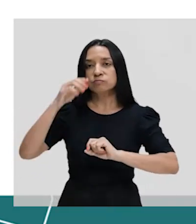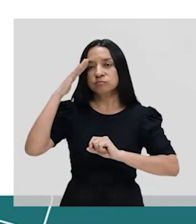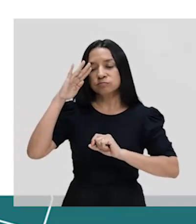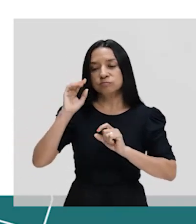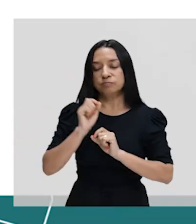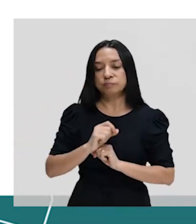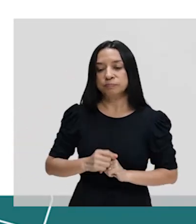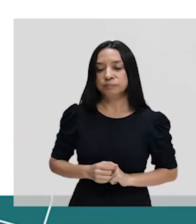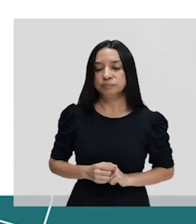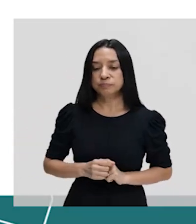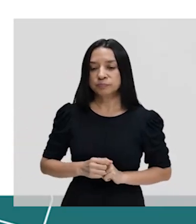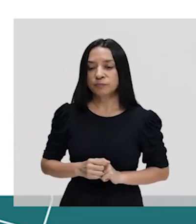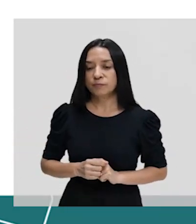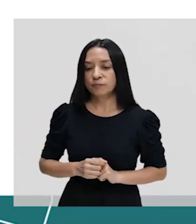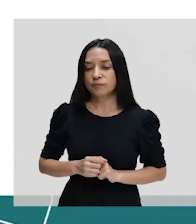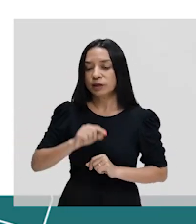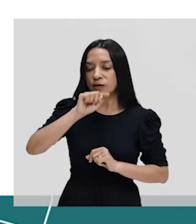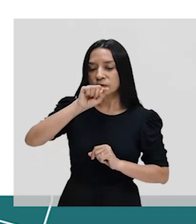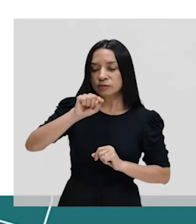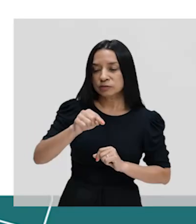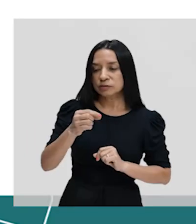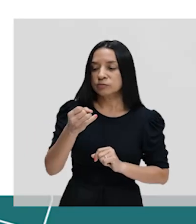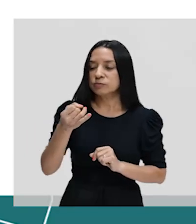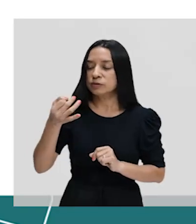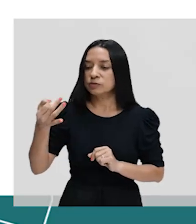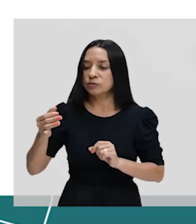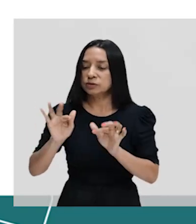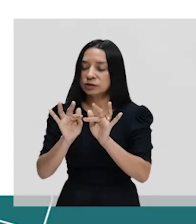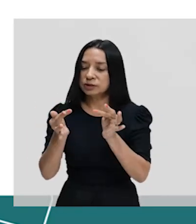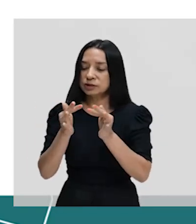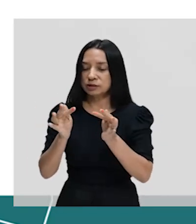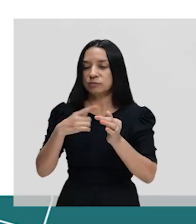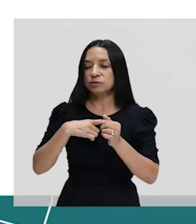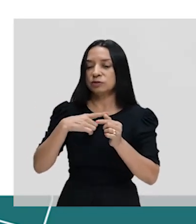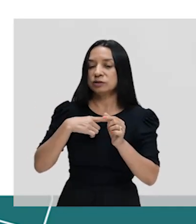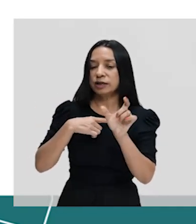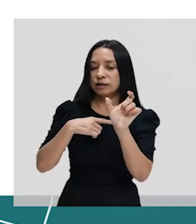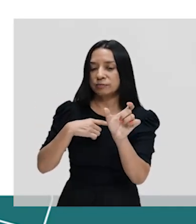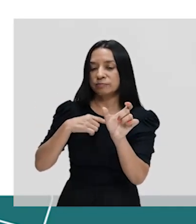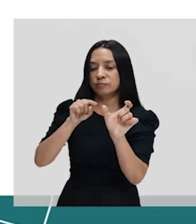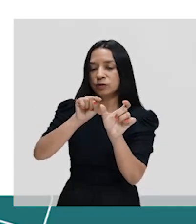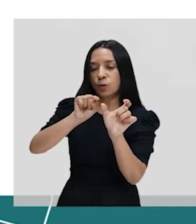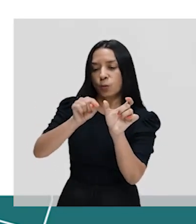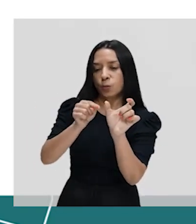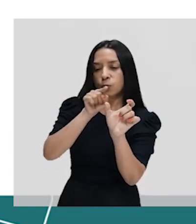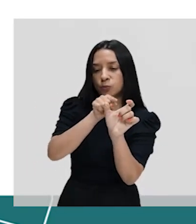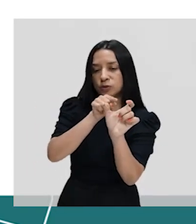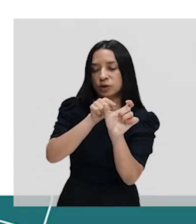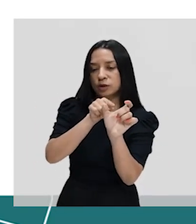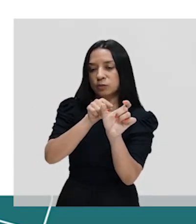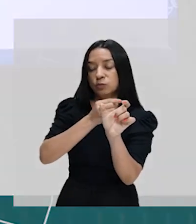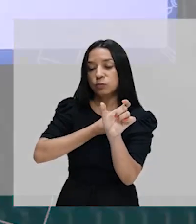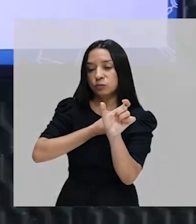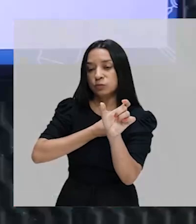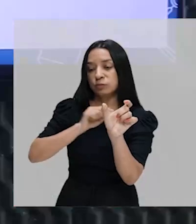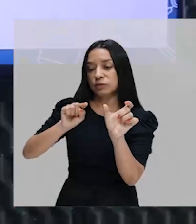entenda, dízima periódica simples, ela vai ter parte inteira e período, certinho? Vamos avançar agora para a